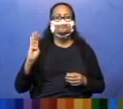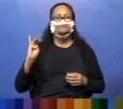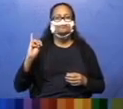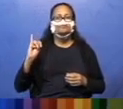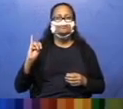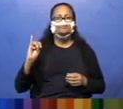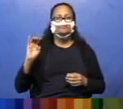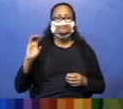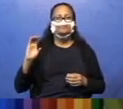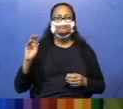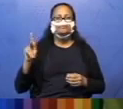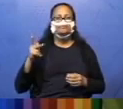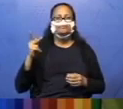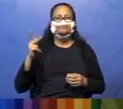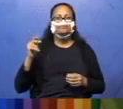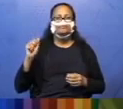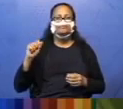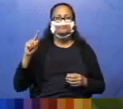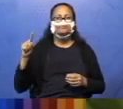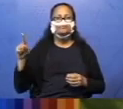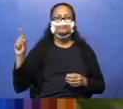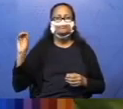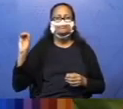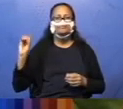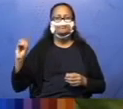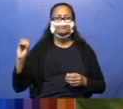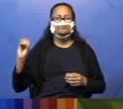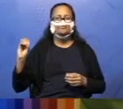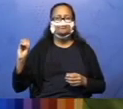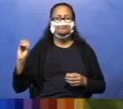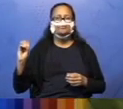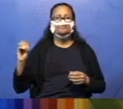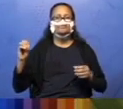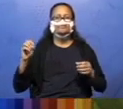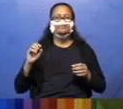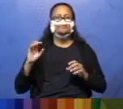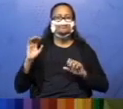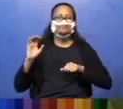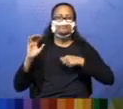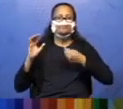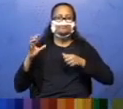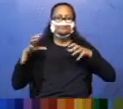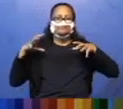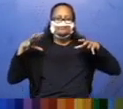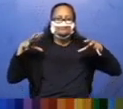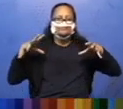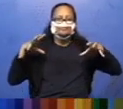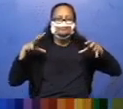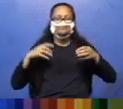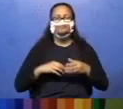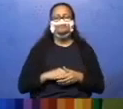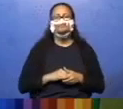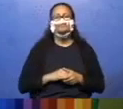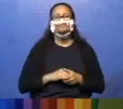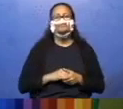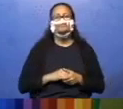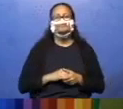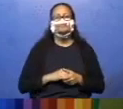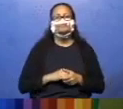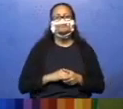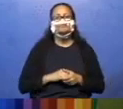bichão. Eu acrescentei o bi na frente do chão. Ficou bichão. E